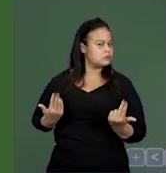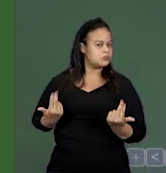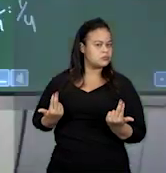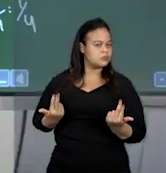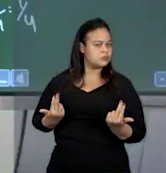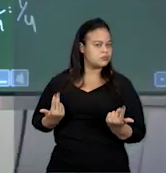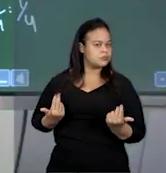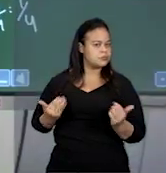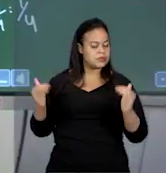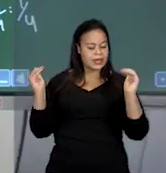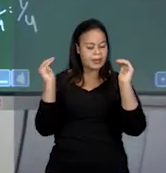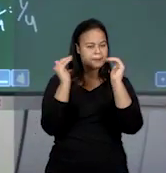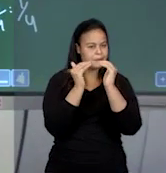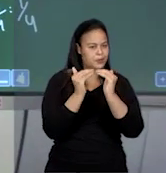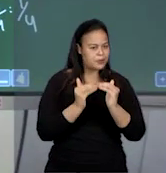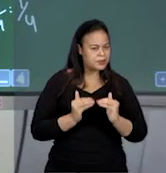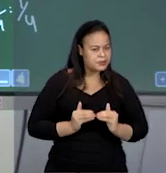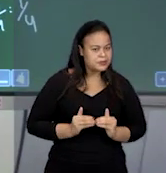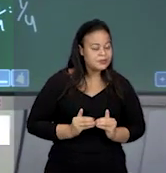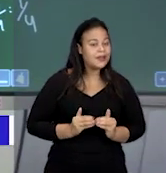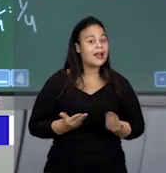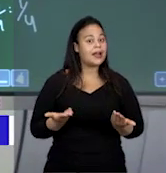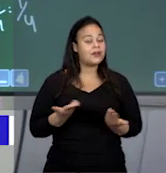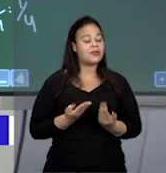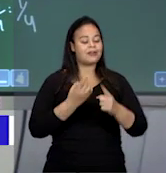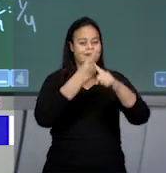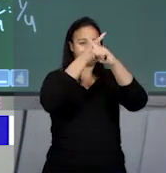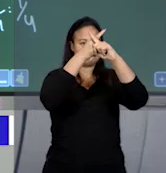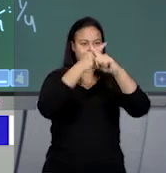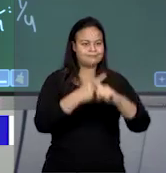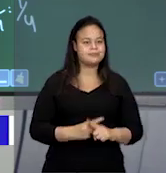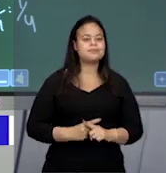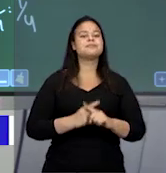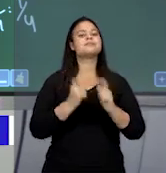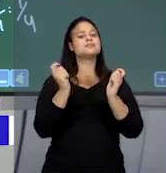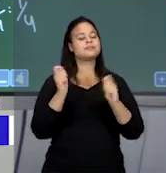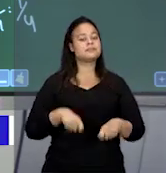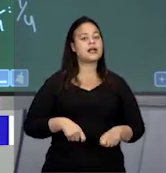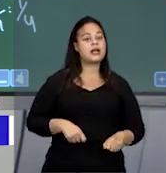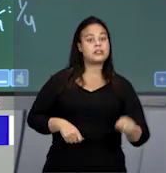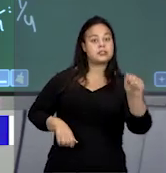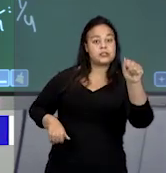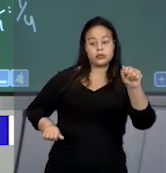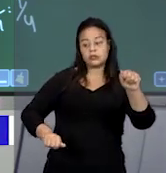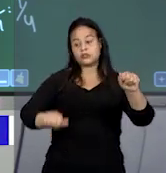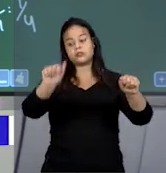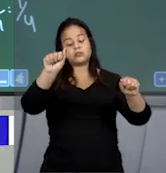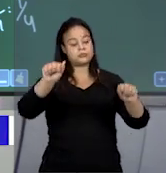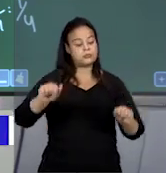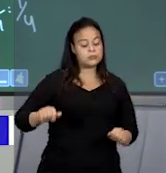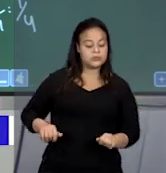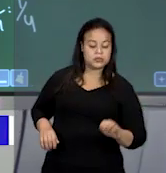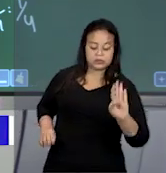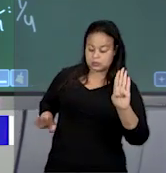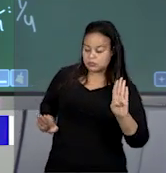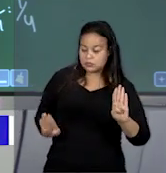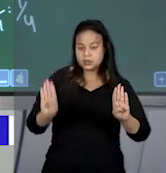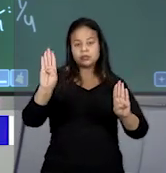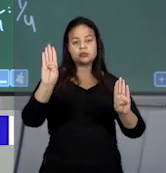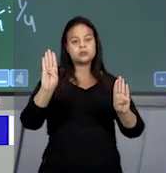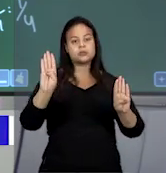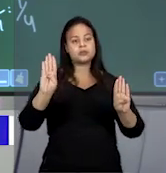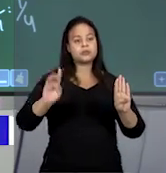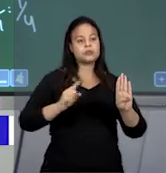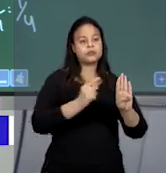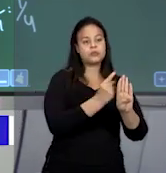Minha proporção. E agora a gente faz os cruzamentos. Se eu quero Azão, Azão, Bzão, Bzão, 1/4 vezes